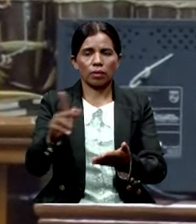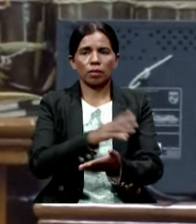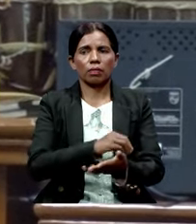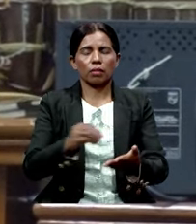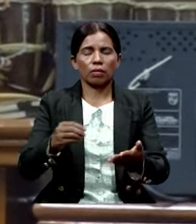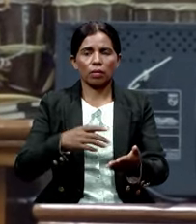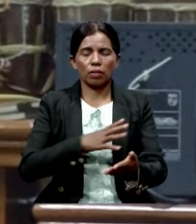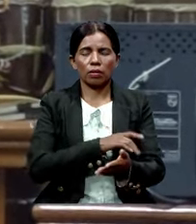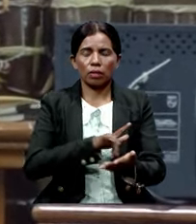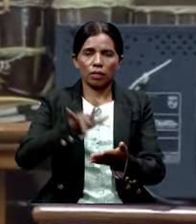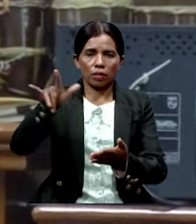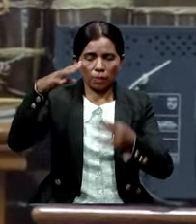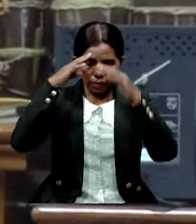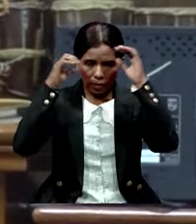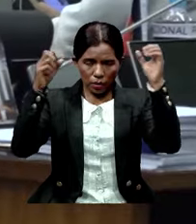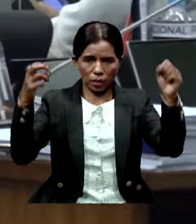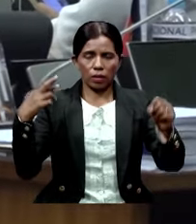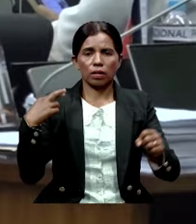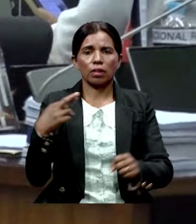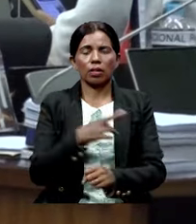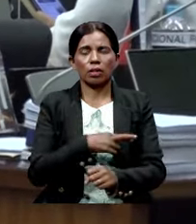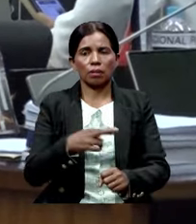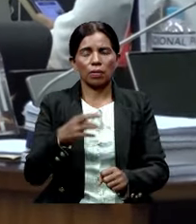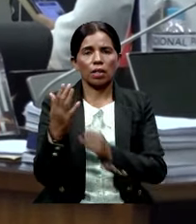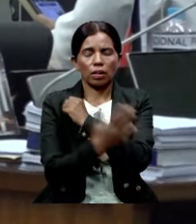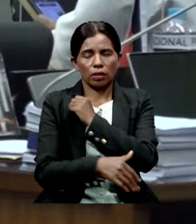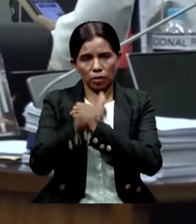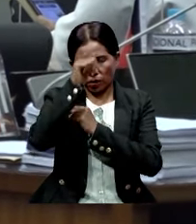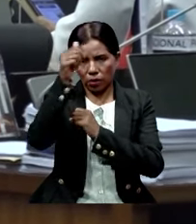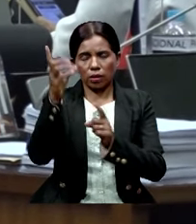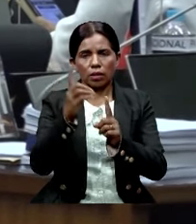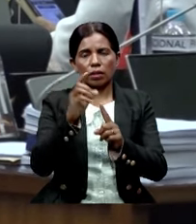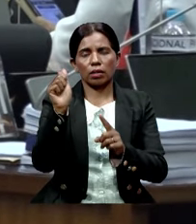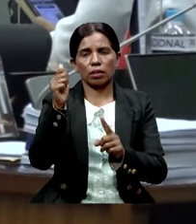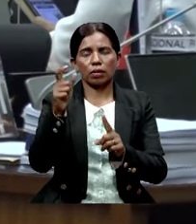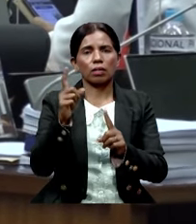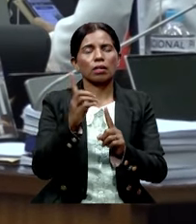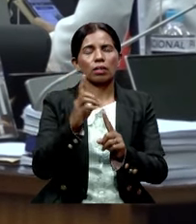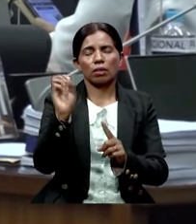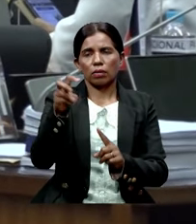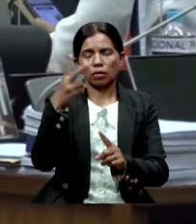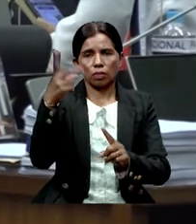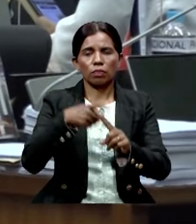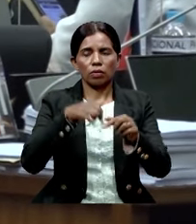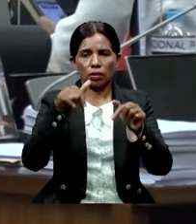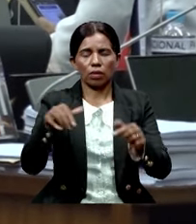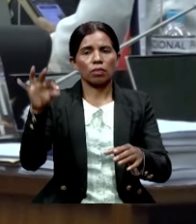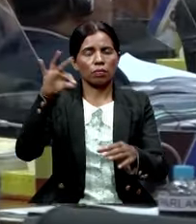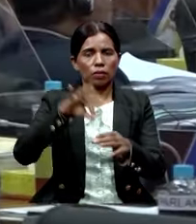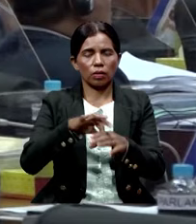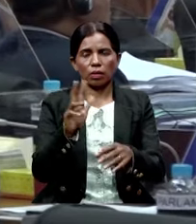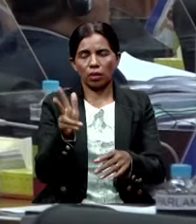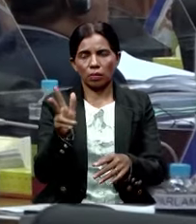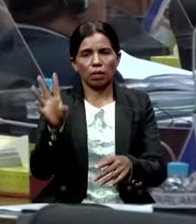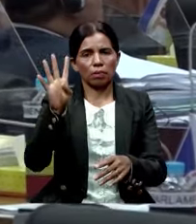consentimento deslocação Presidente da República Nian ba nação Índia. O silorong sanulu to sanur sin rua fulane o voto a favor to nur sin hat